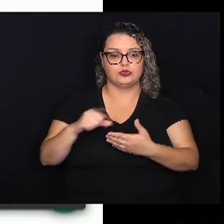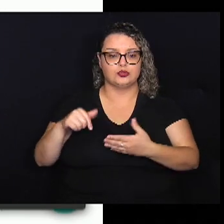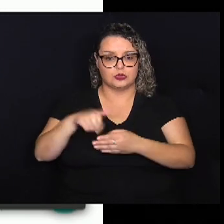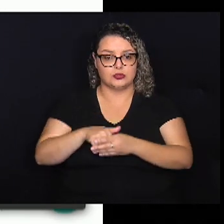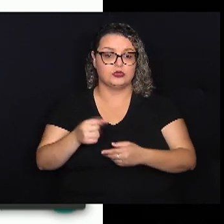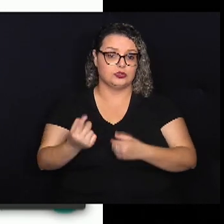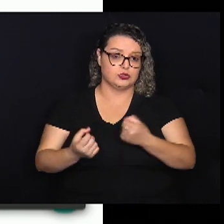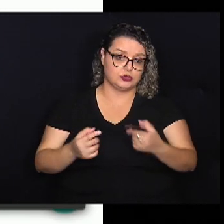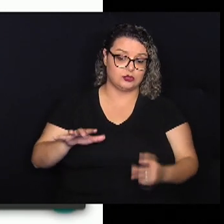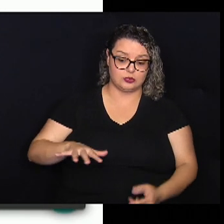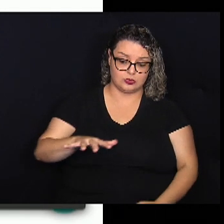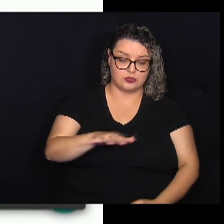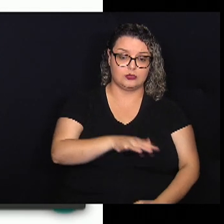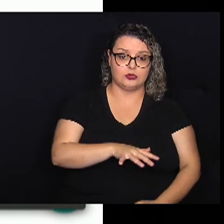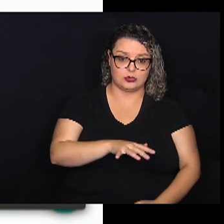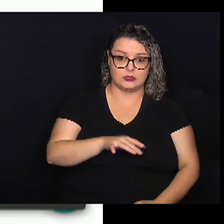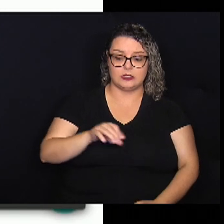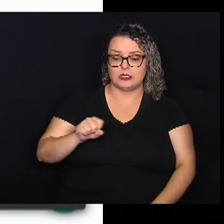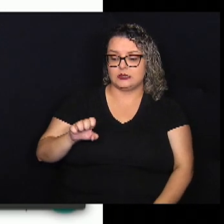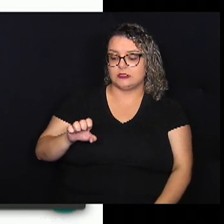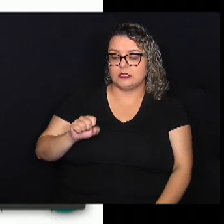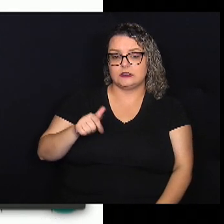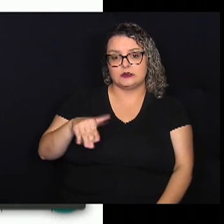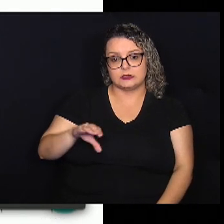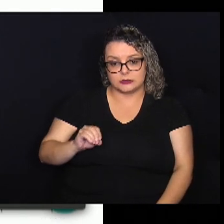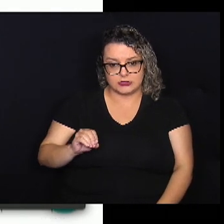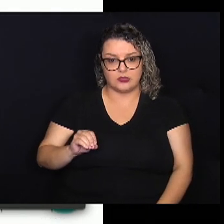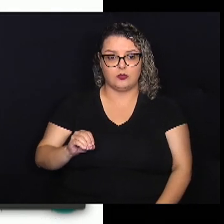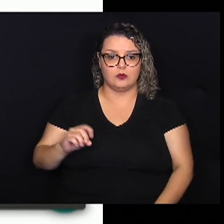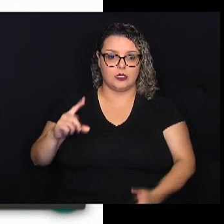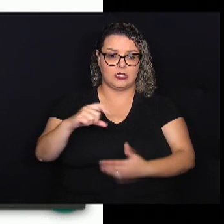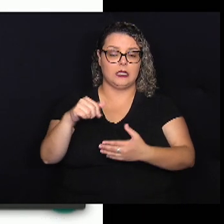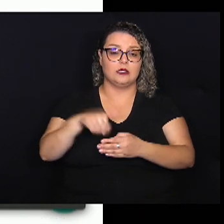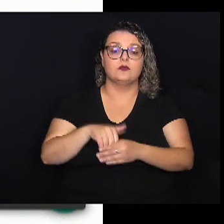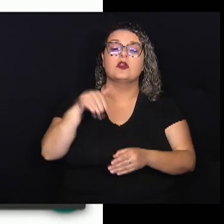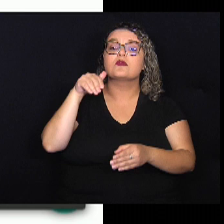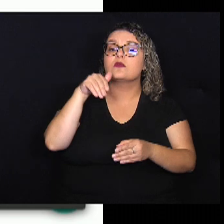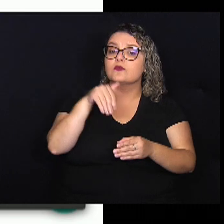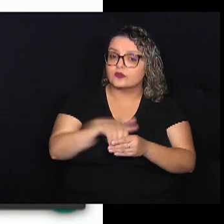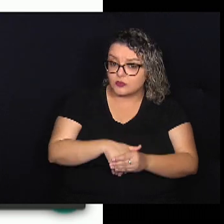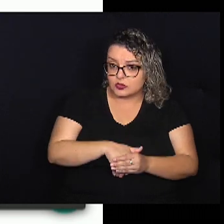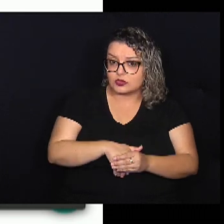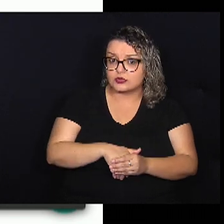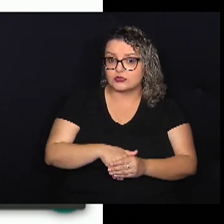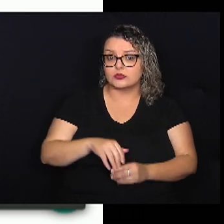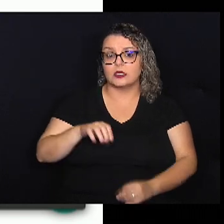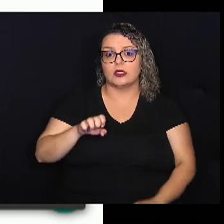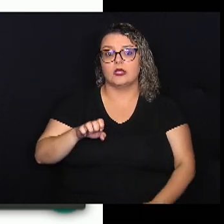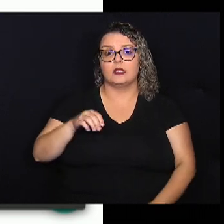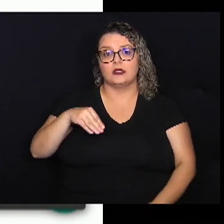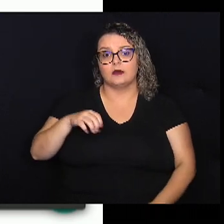zonas, dessas seções eleitorais, você vai votar lá na MF